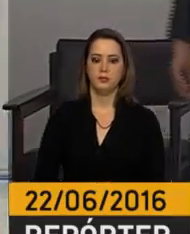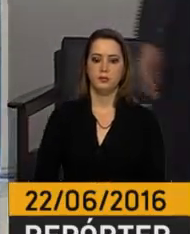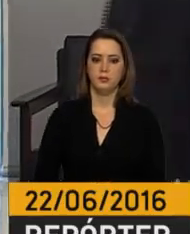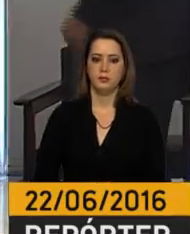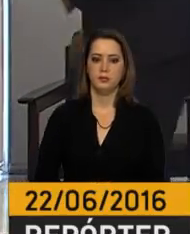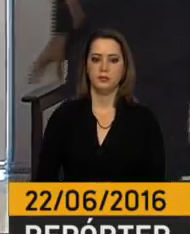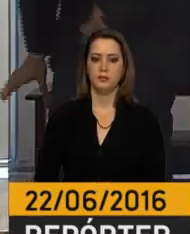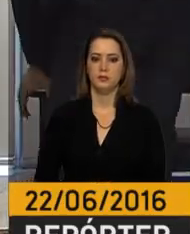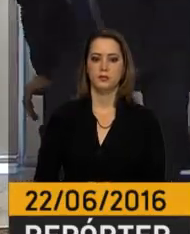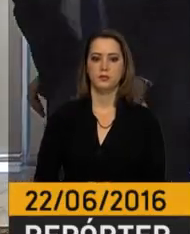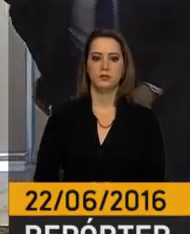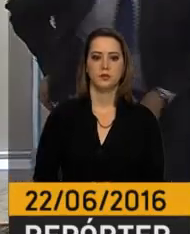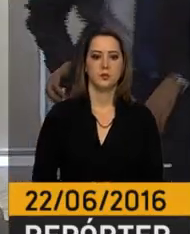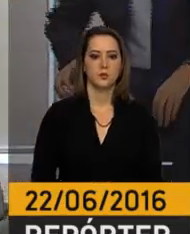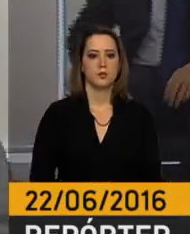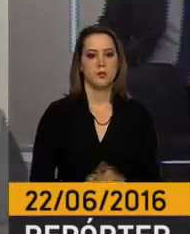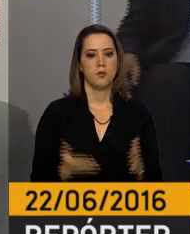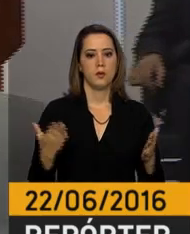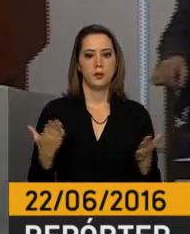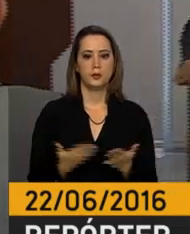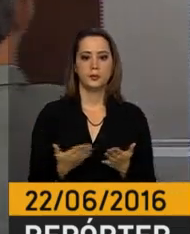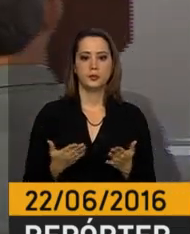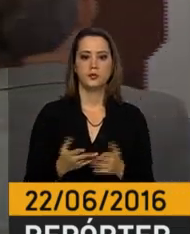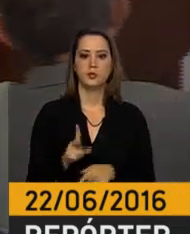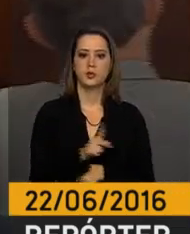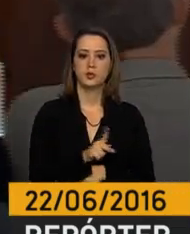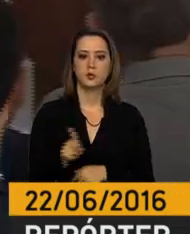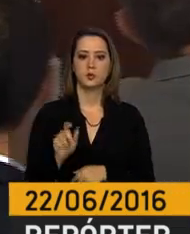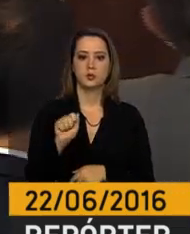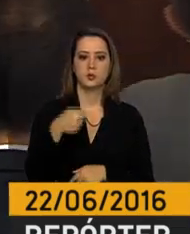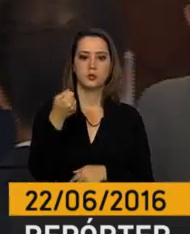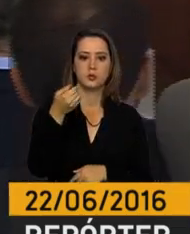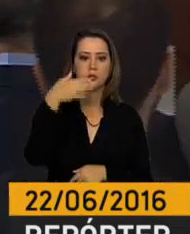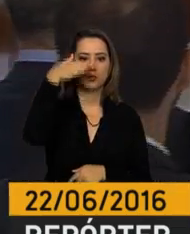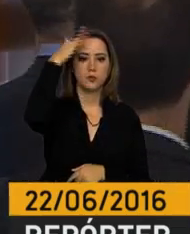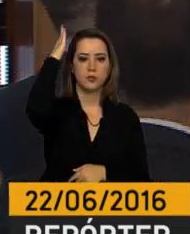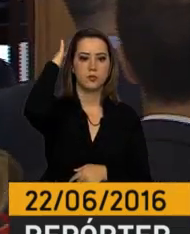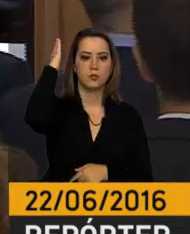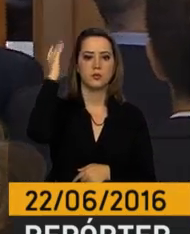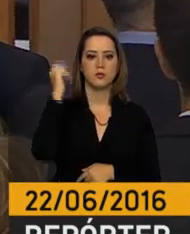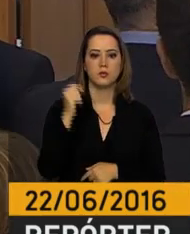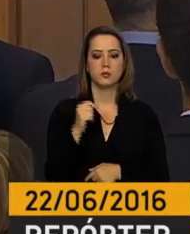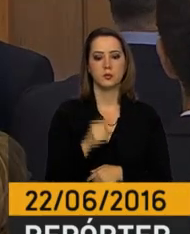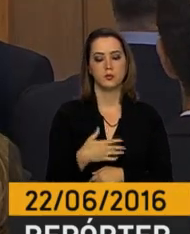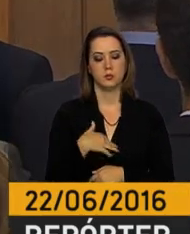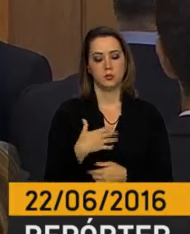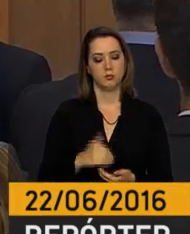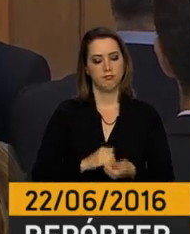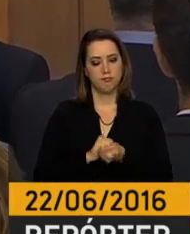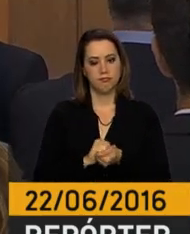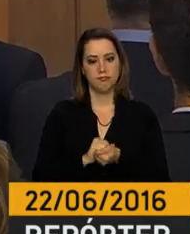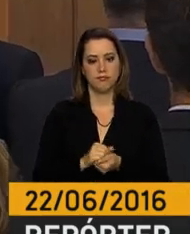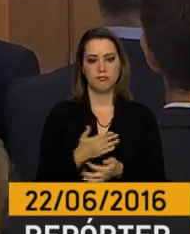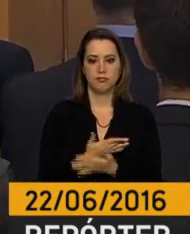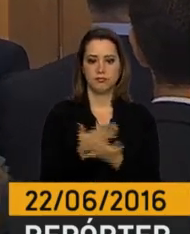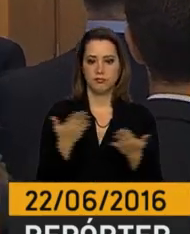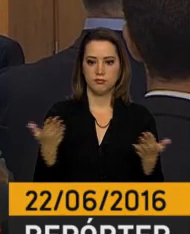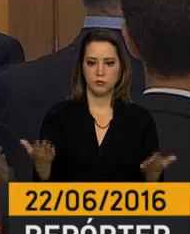conosco com a palavra o presidente da república em exercício Michel Temer quero cumprimentar